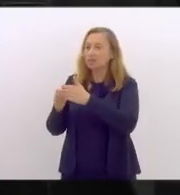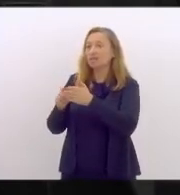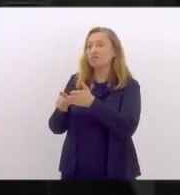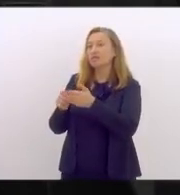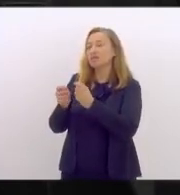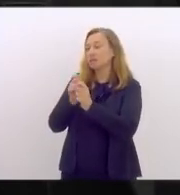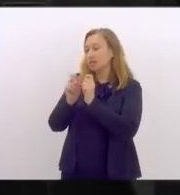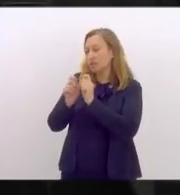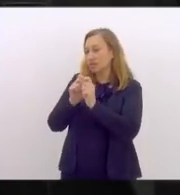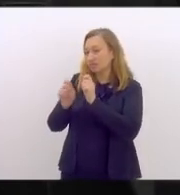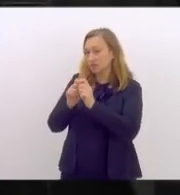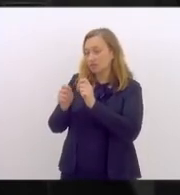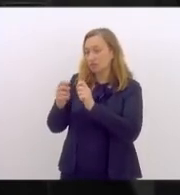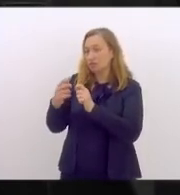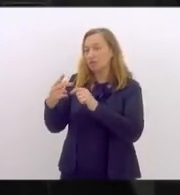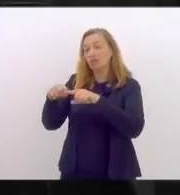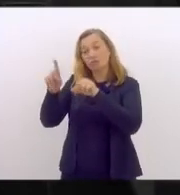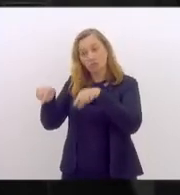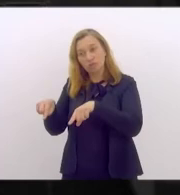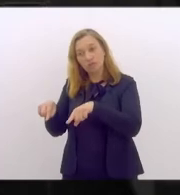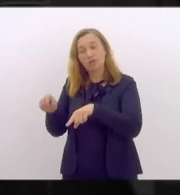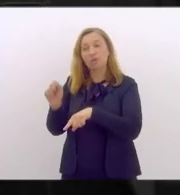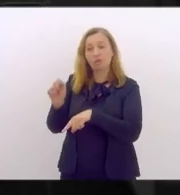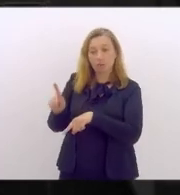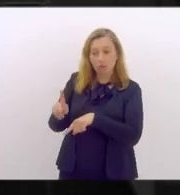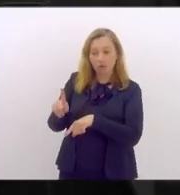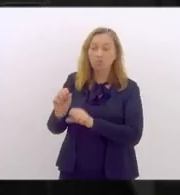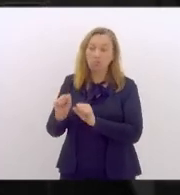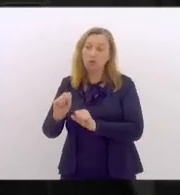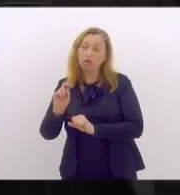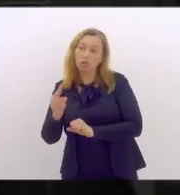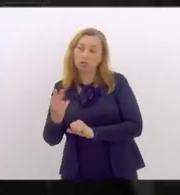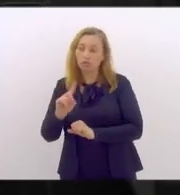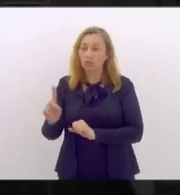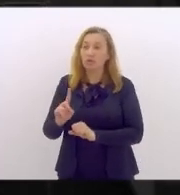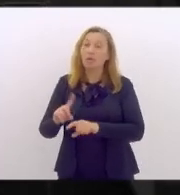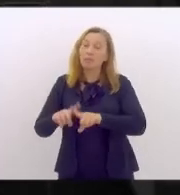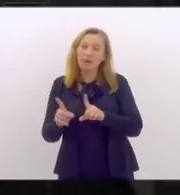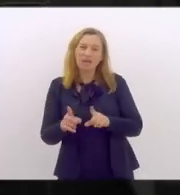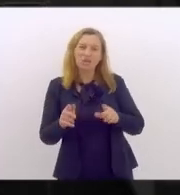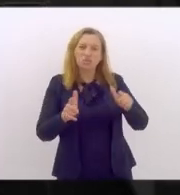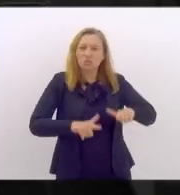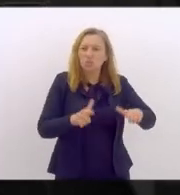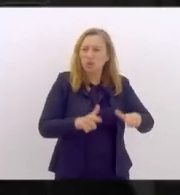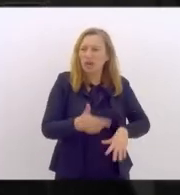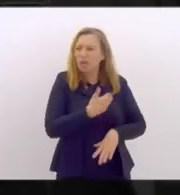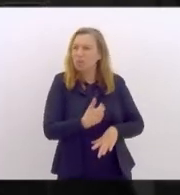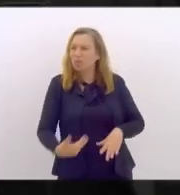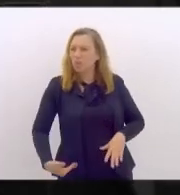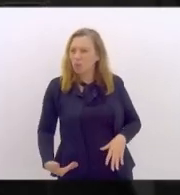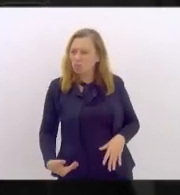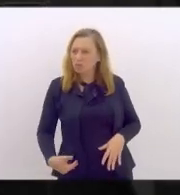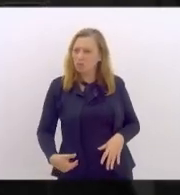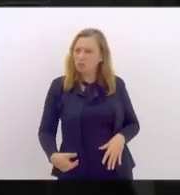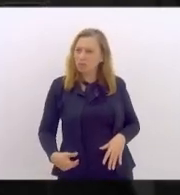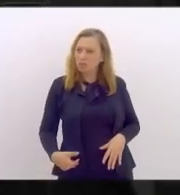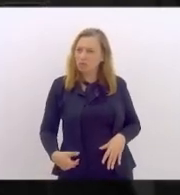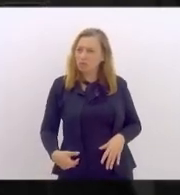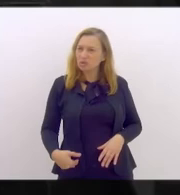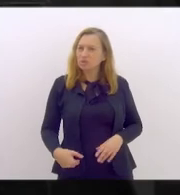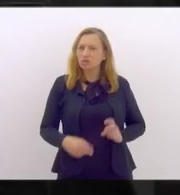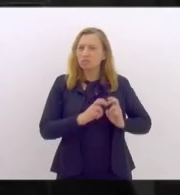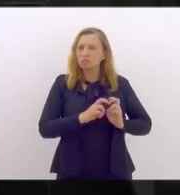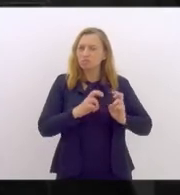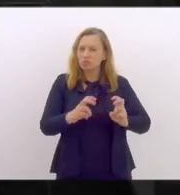para fazer o seu trabalho poderia tê-la ou não tê-la agora no espaço público em que a SuperVia é apenas